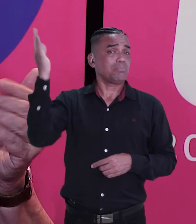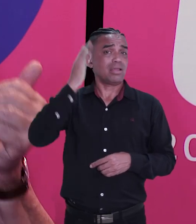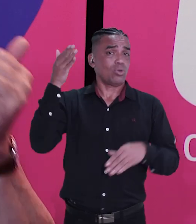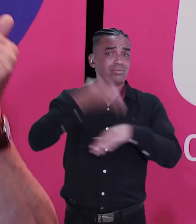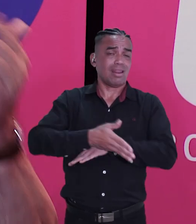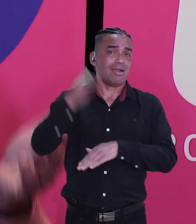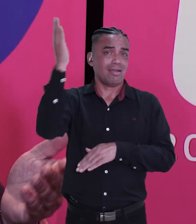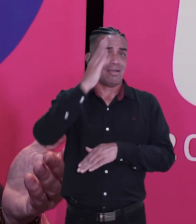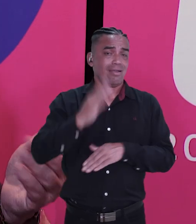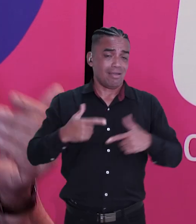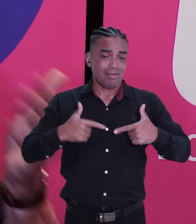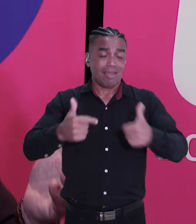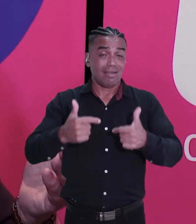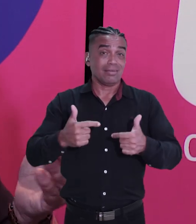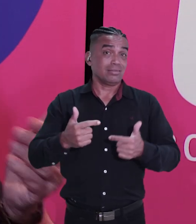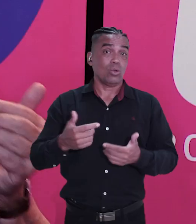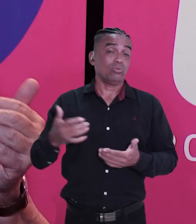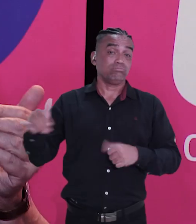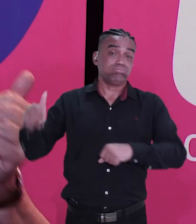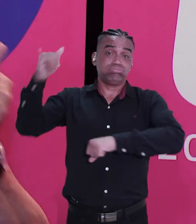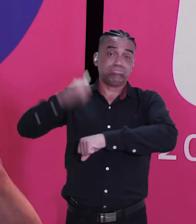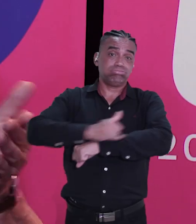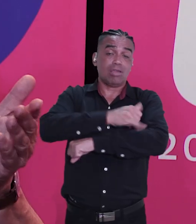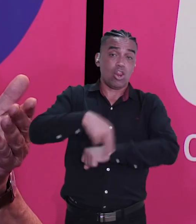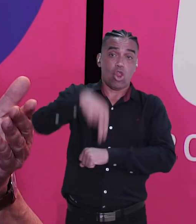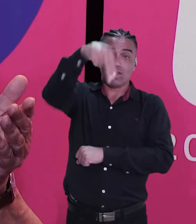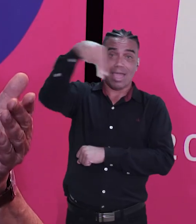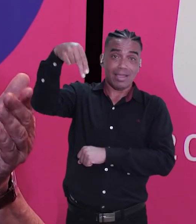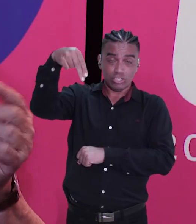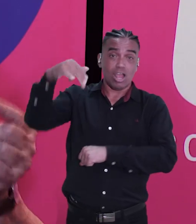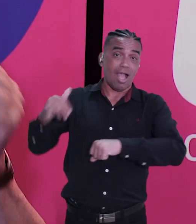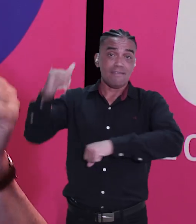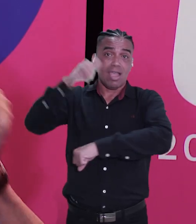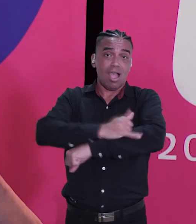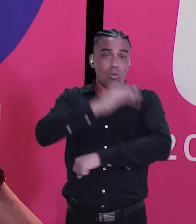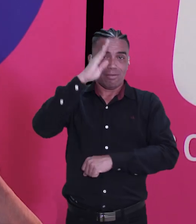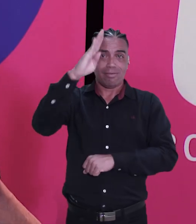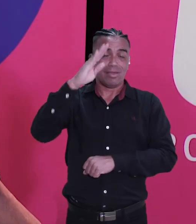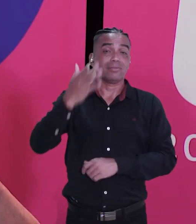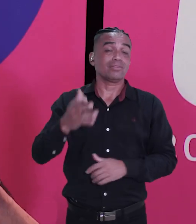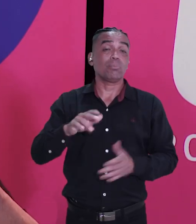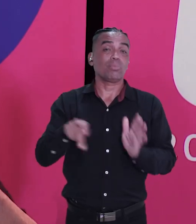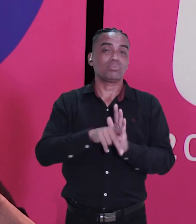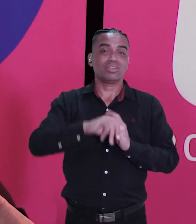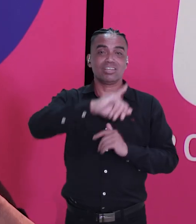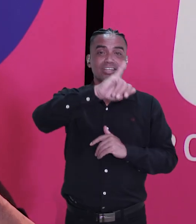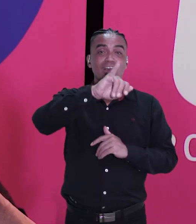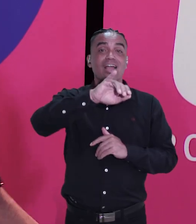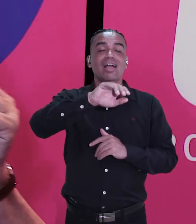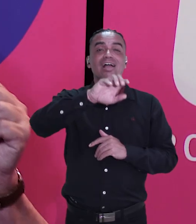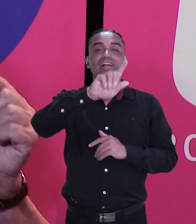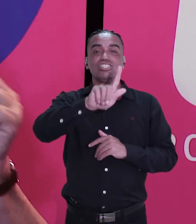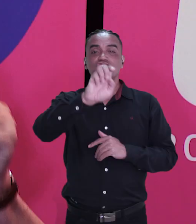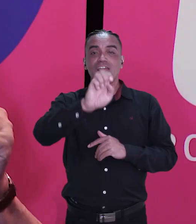contribuído tanto, cedendo bases aéreas no Nordeste, né? Que era também do endereço do Brasil. O grande interessado em tudo isso chamava-se Getúlio Vargas,